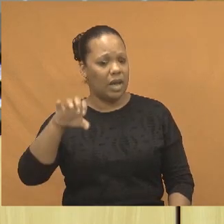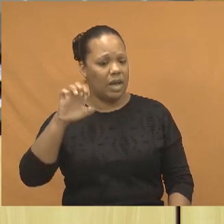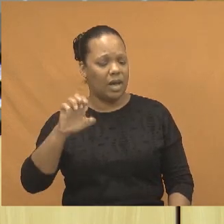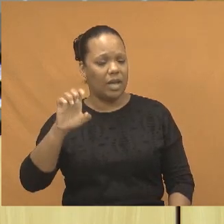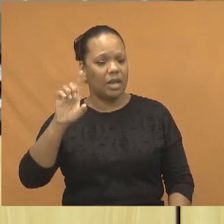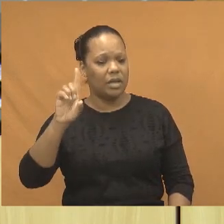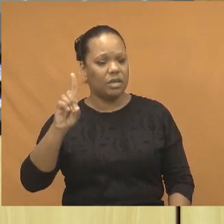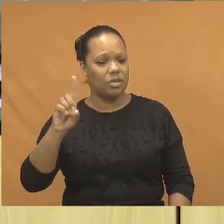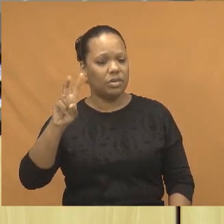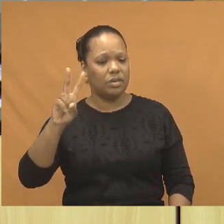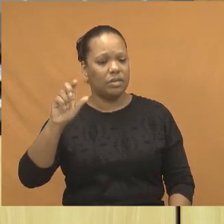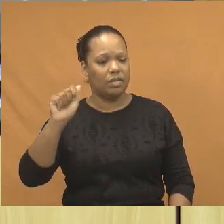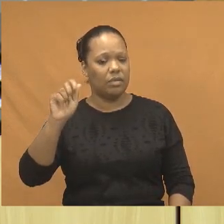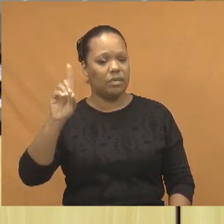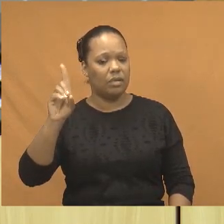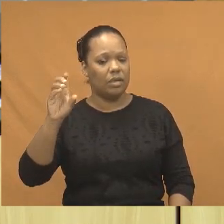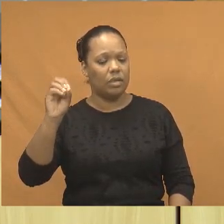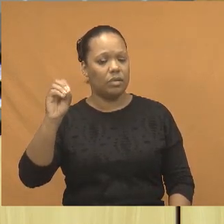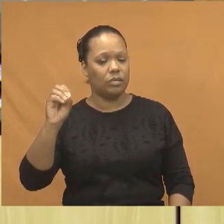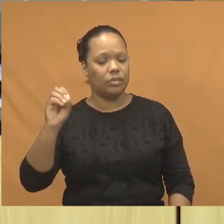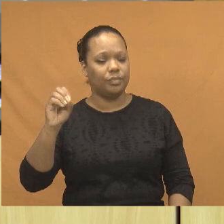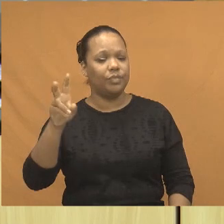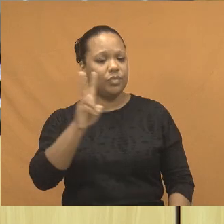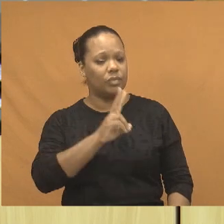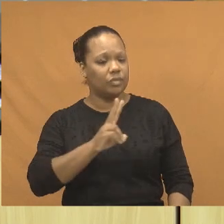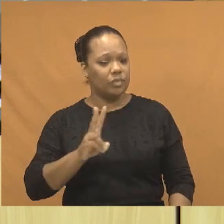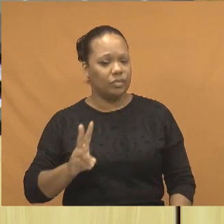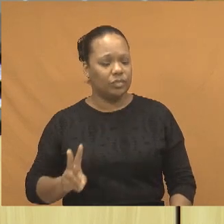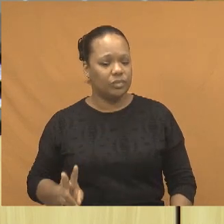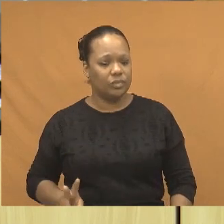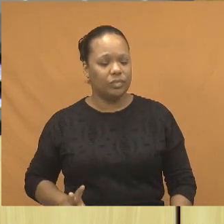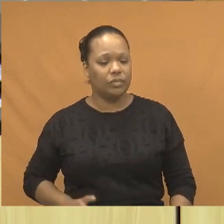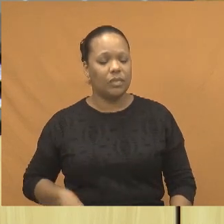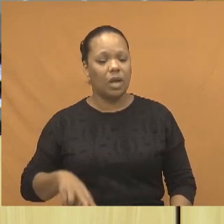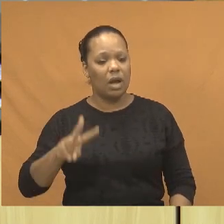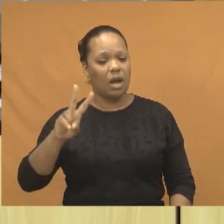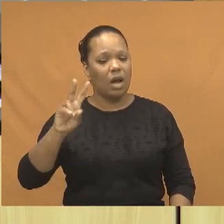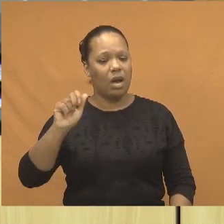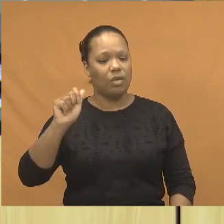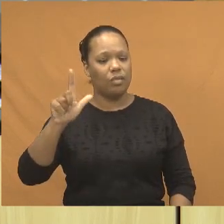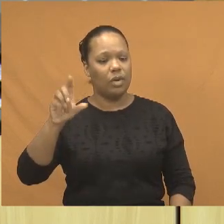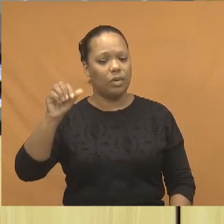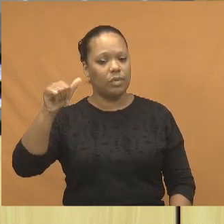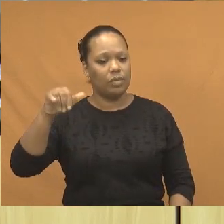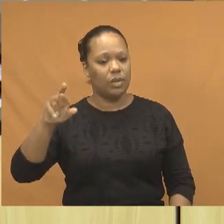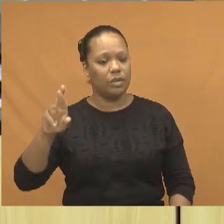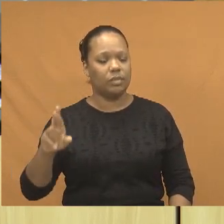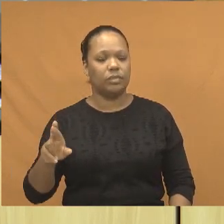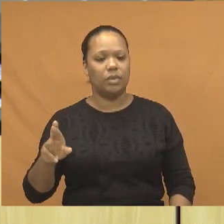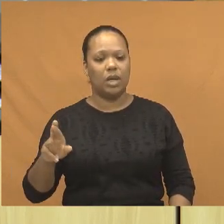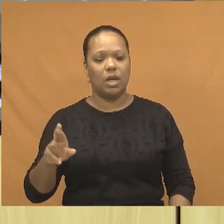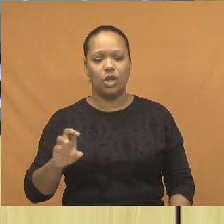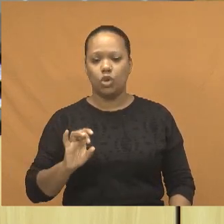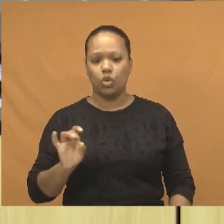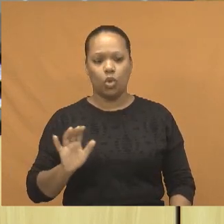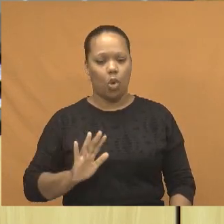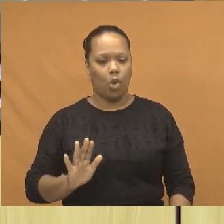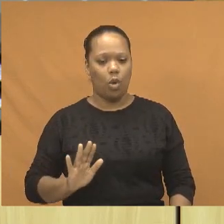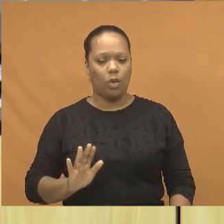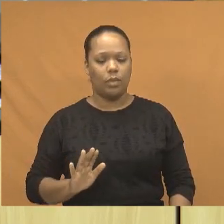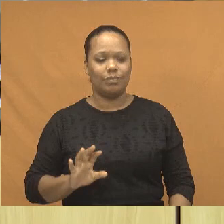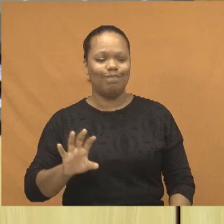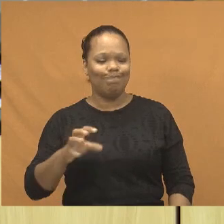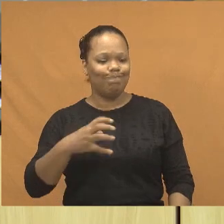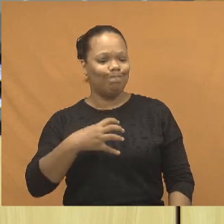Edivaldo Santos, formulado pelo vereador Valmir do Parque Meia Lua. Não temos mais voto de pesar,